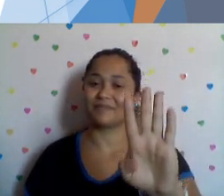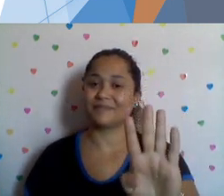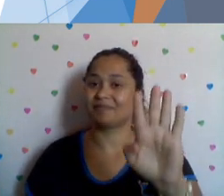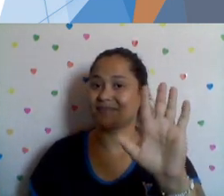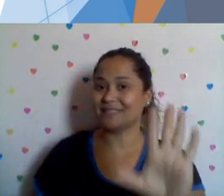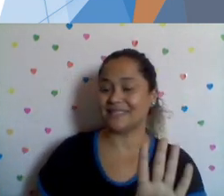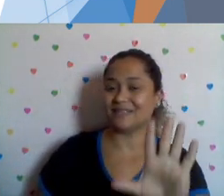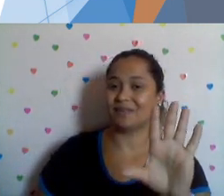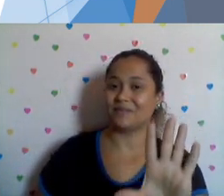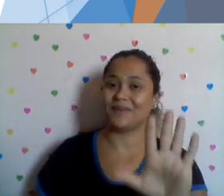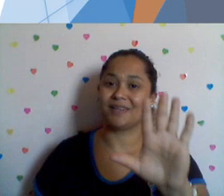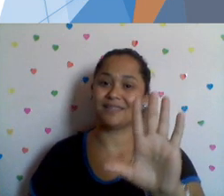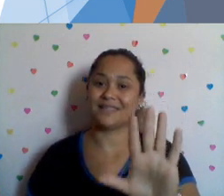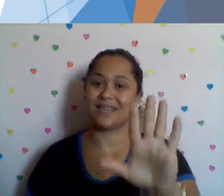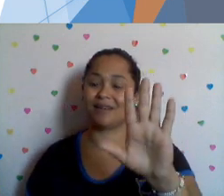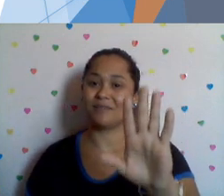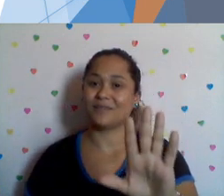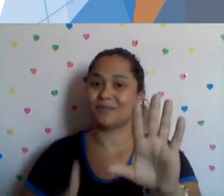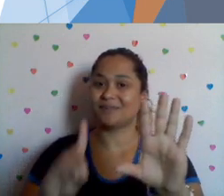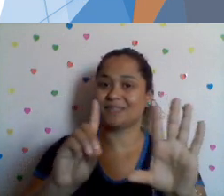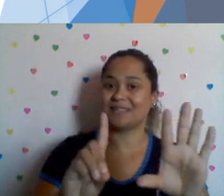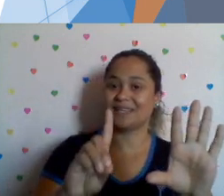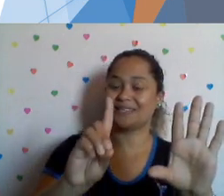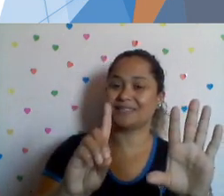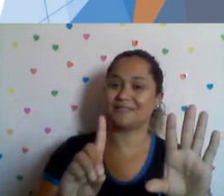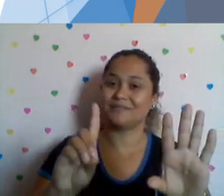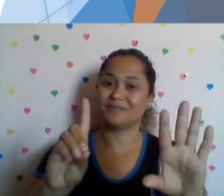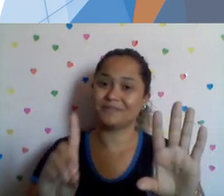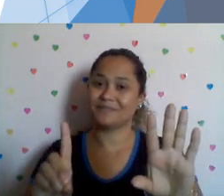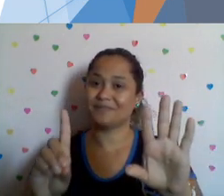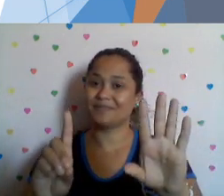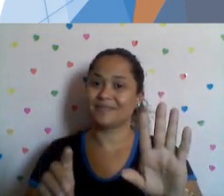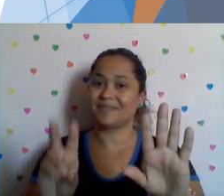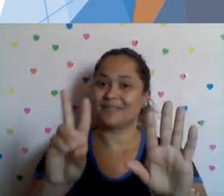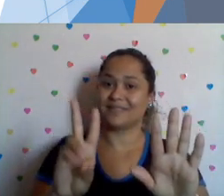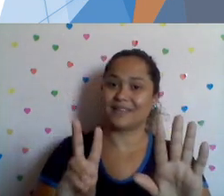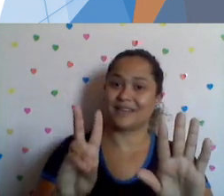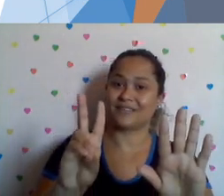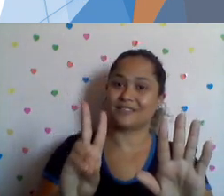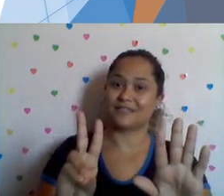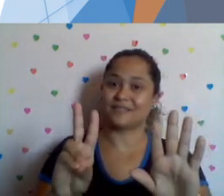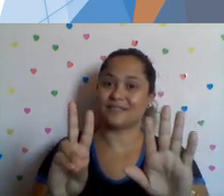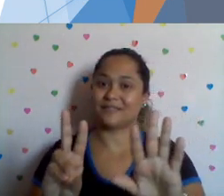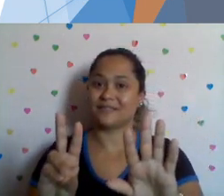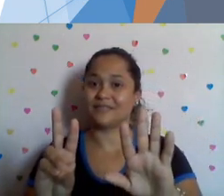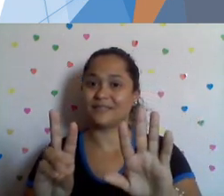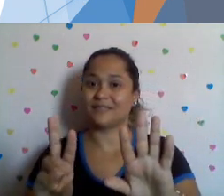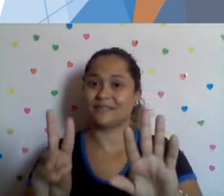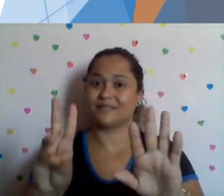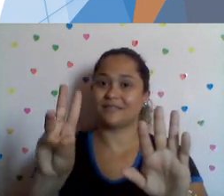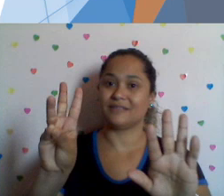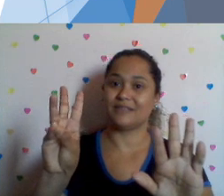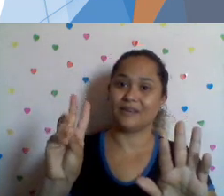é, cinco a boca do sapo, seis o rabo do gato, sete esquisito é,